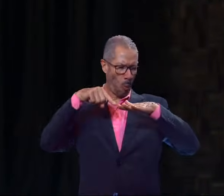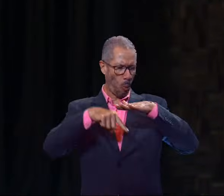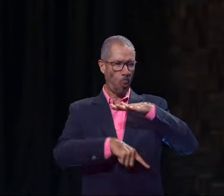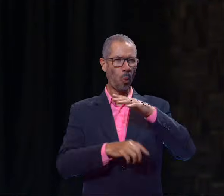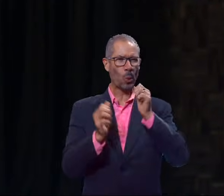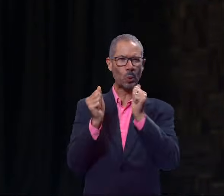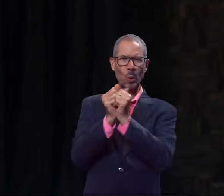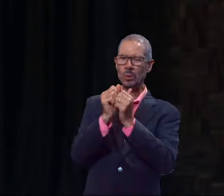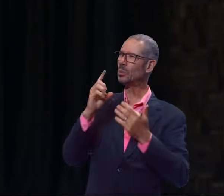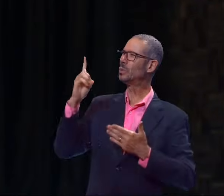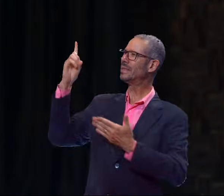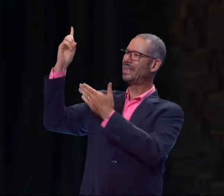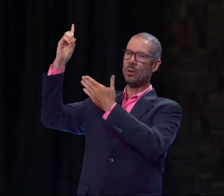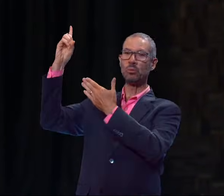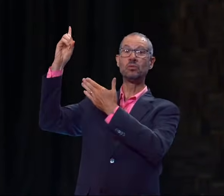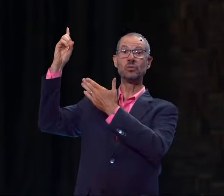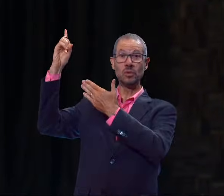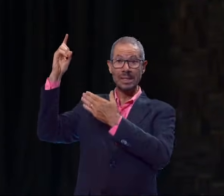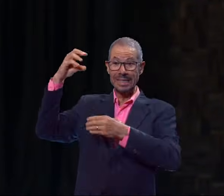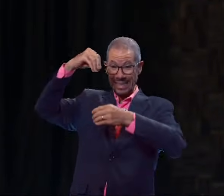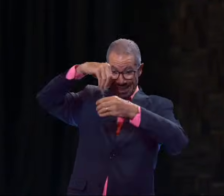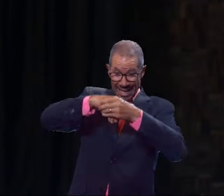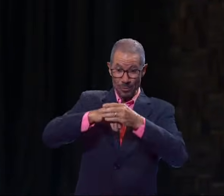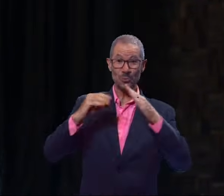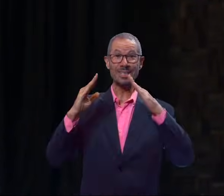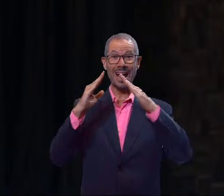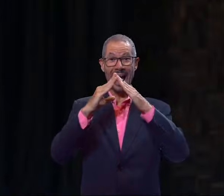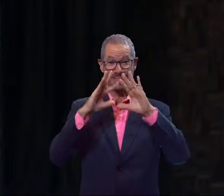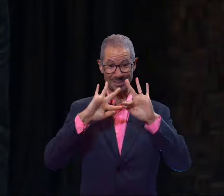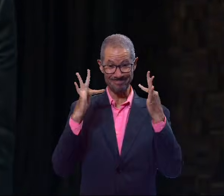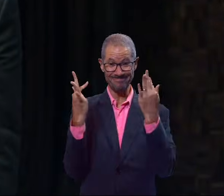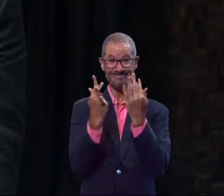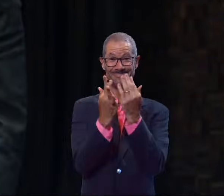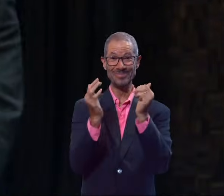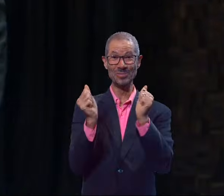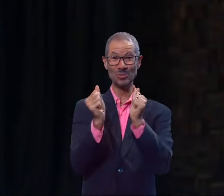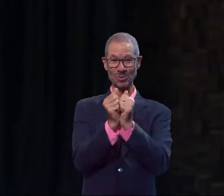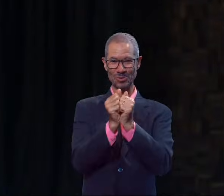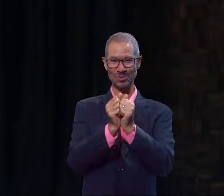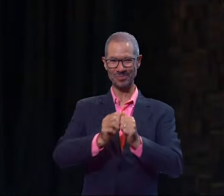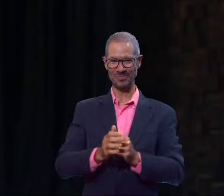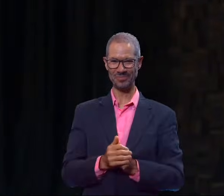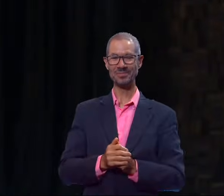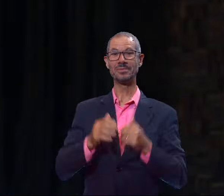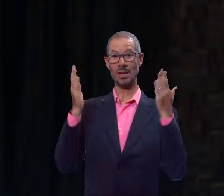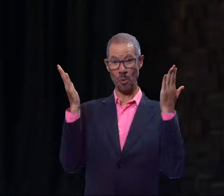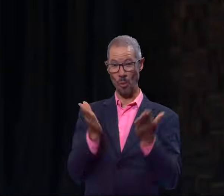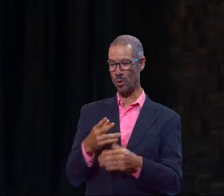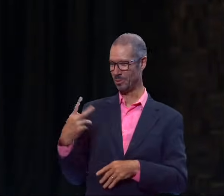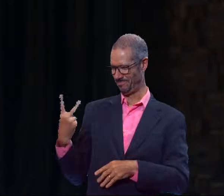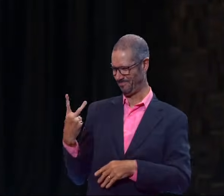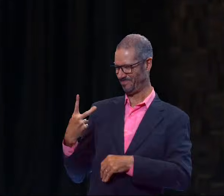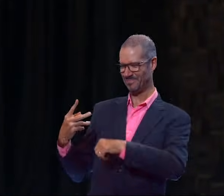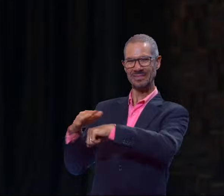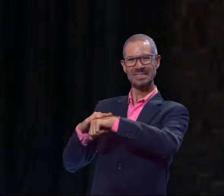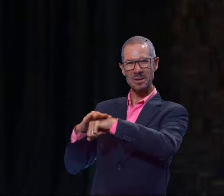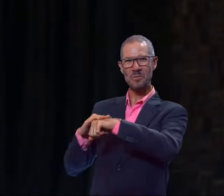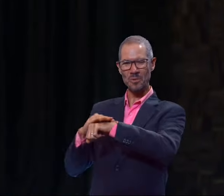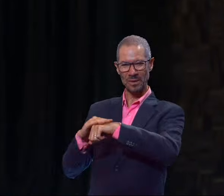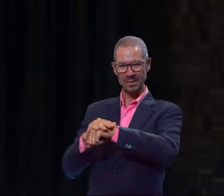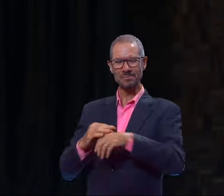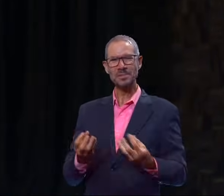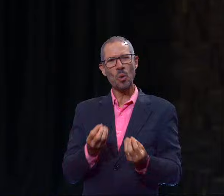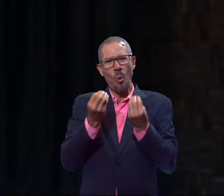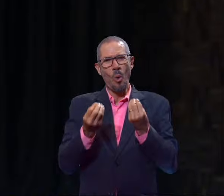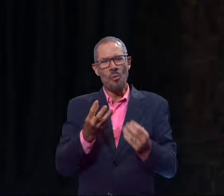Deus dentro de casa. Hoje na mesa a gente estava conversando. Como que a